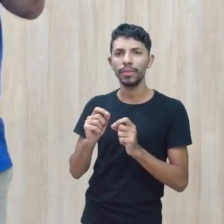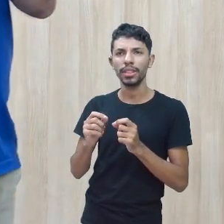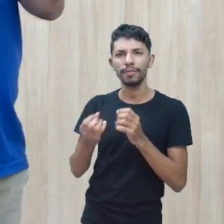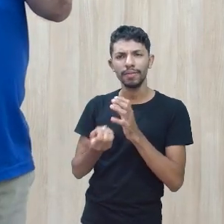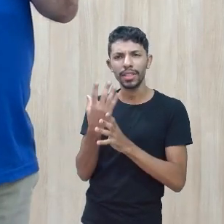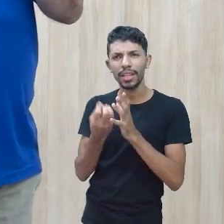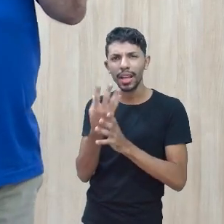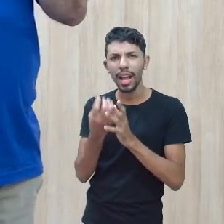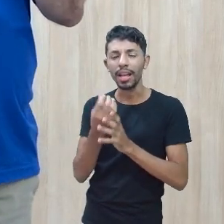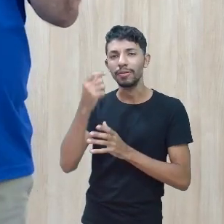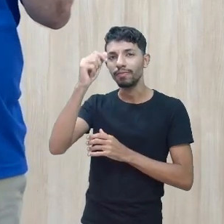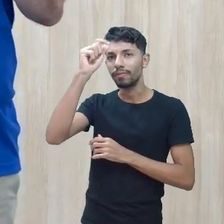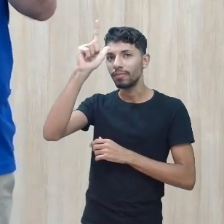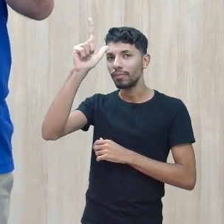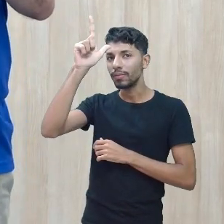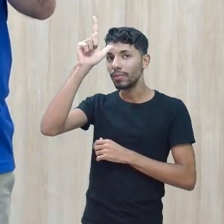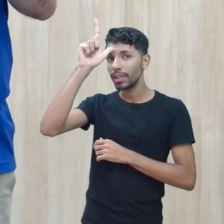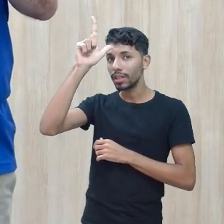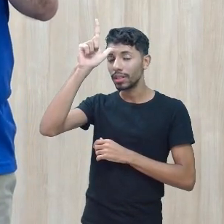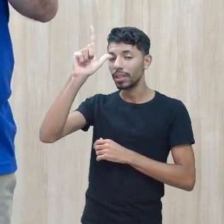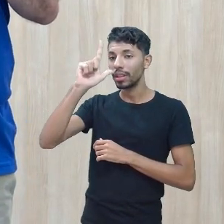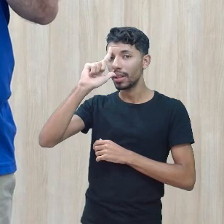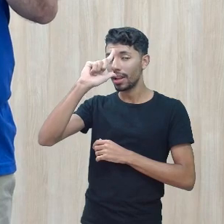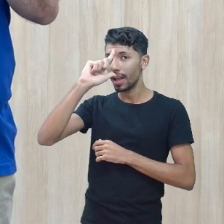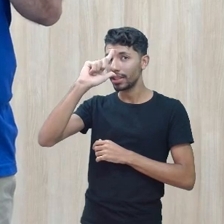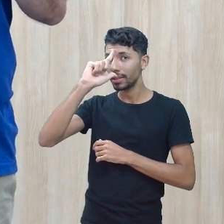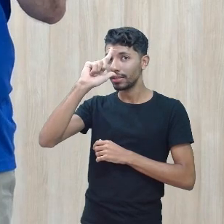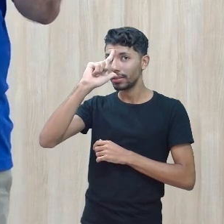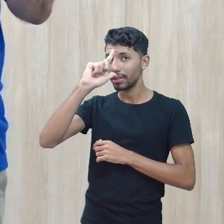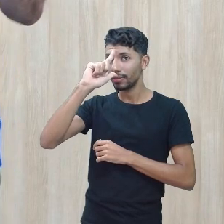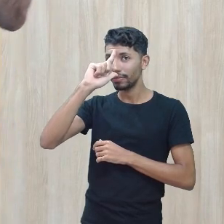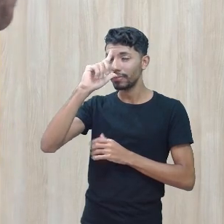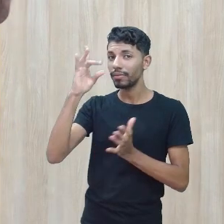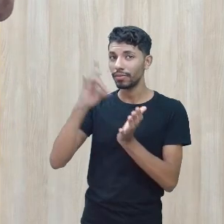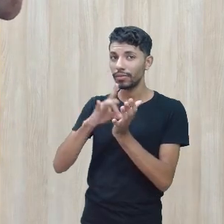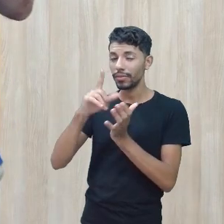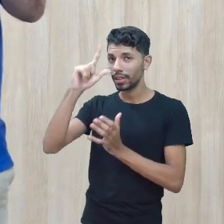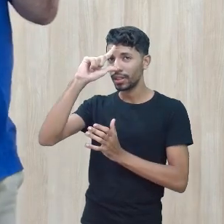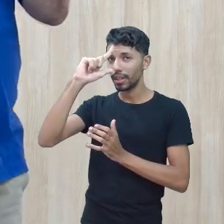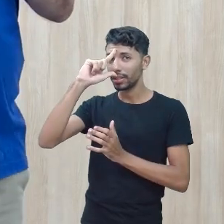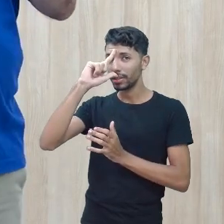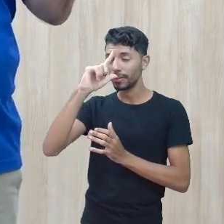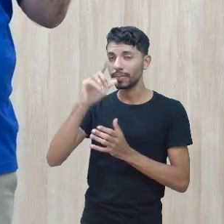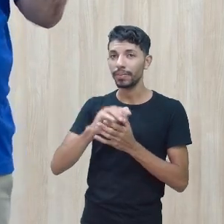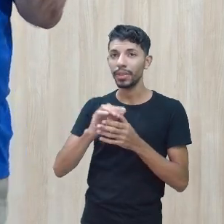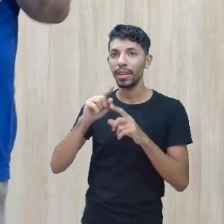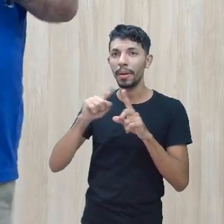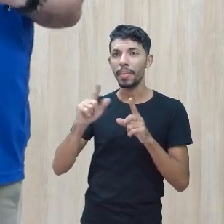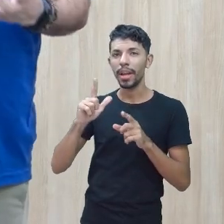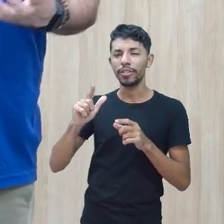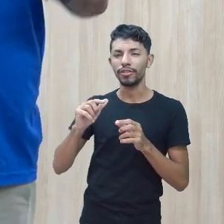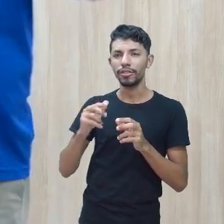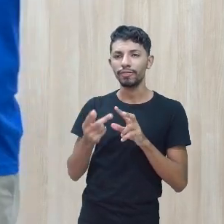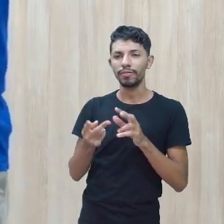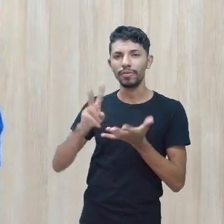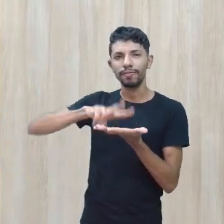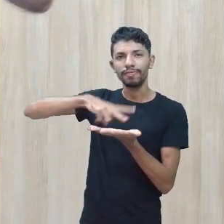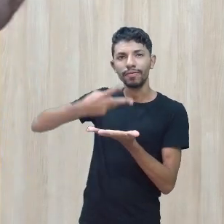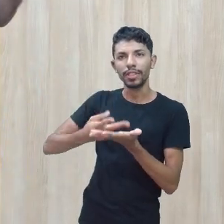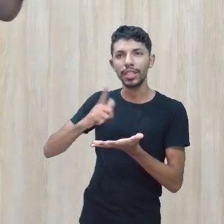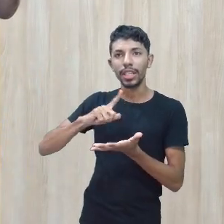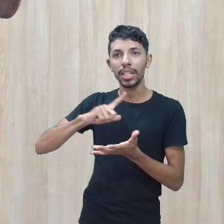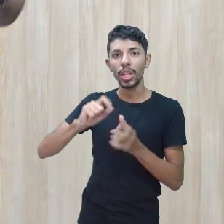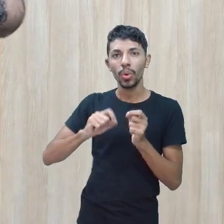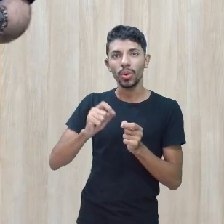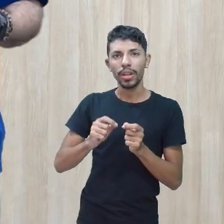latim e ela tem, na sua tradução, são trechos de uma oração antiga,